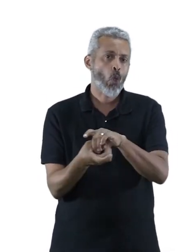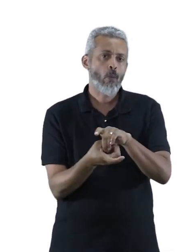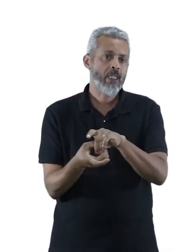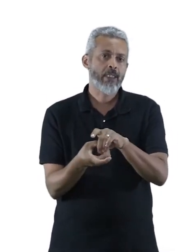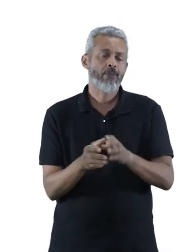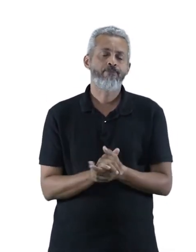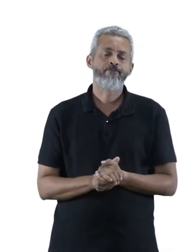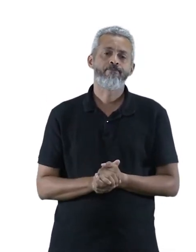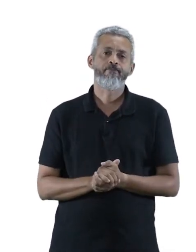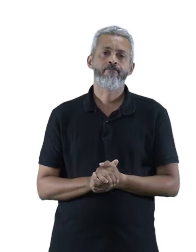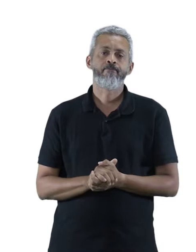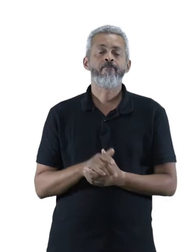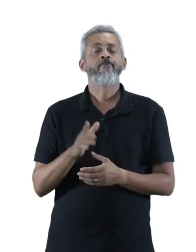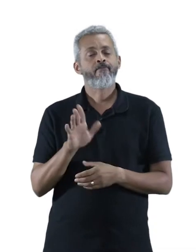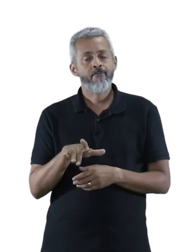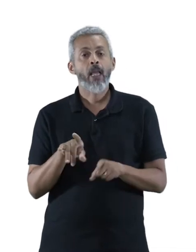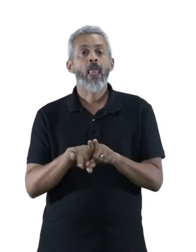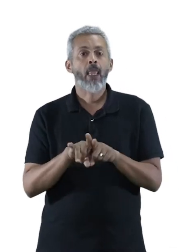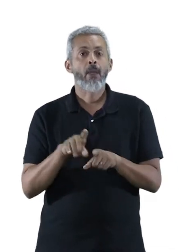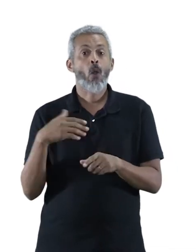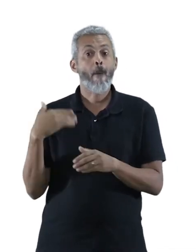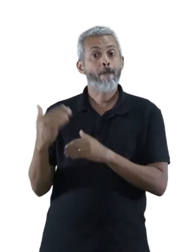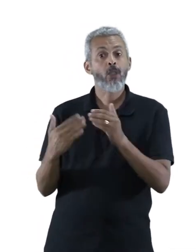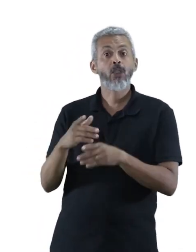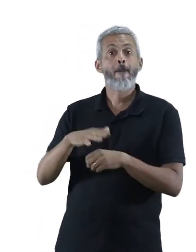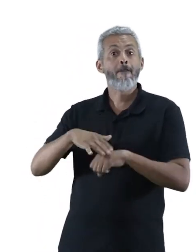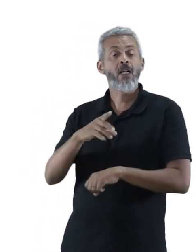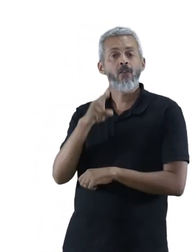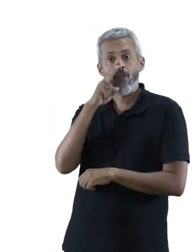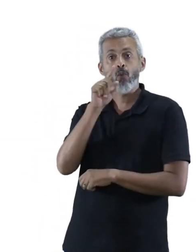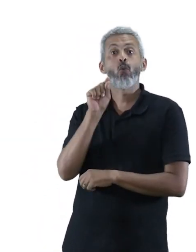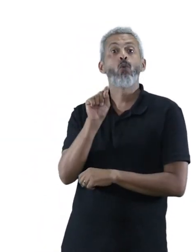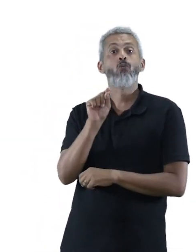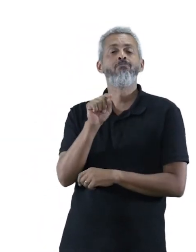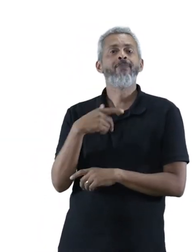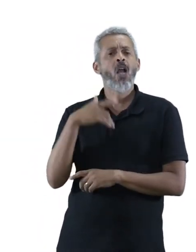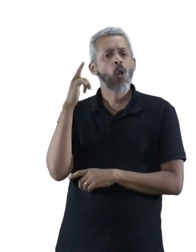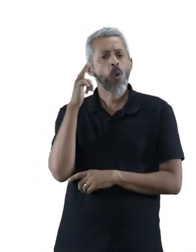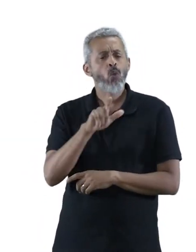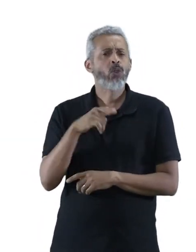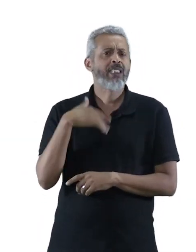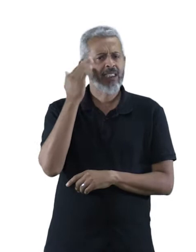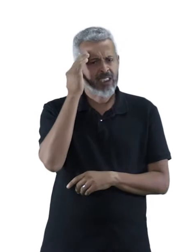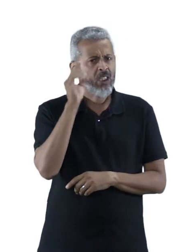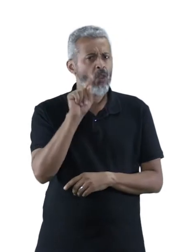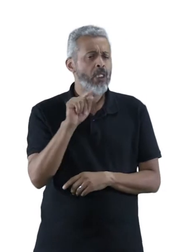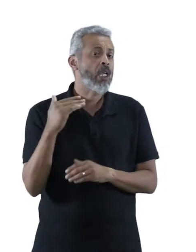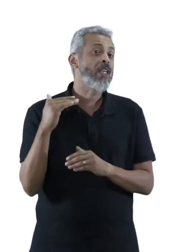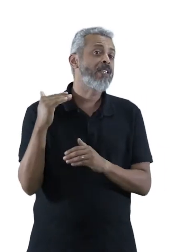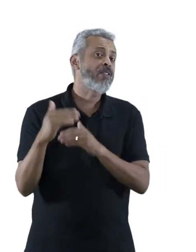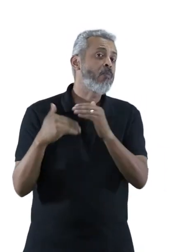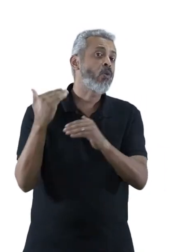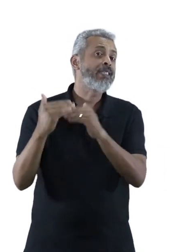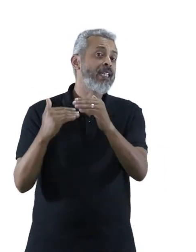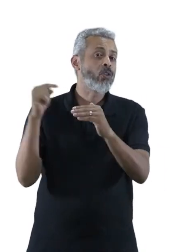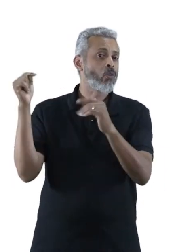mais ainda, um processo ainda mais forte do que isso, é a gente conseguir entender que esse processo